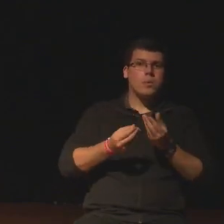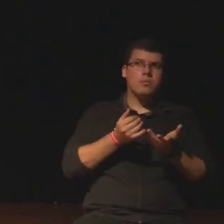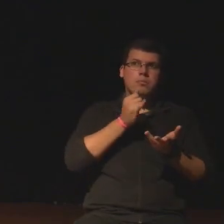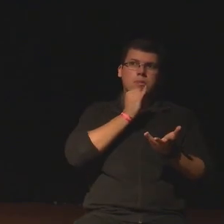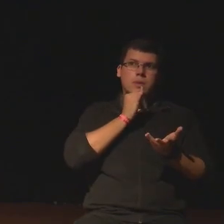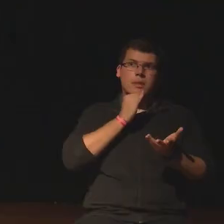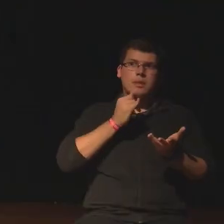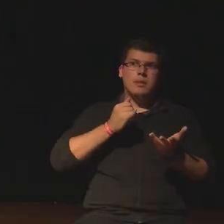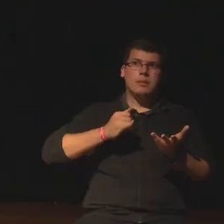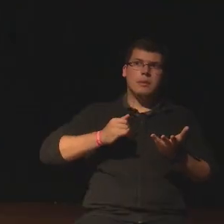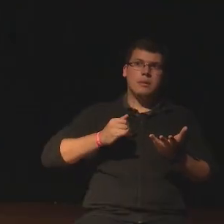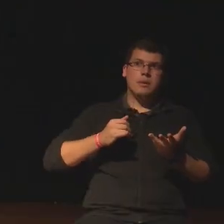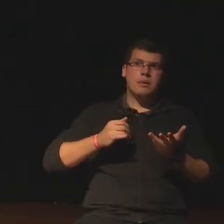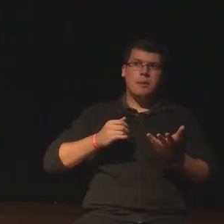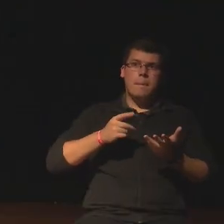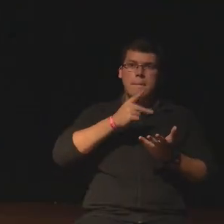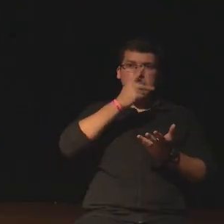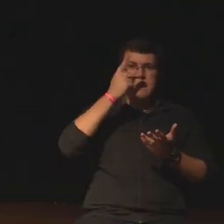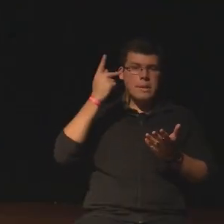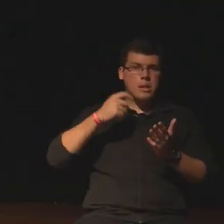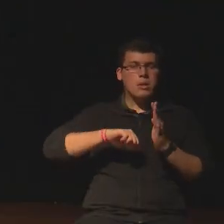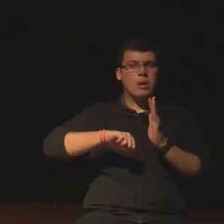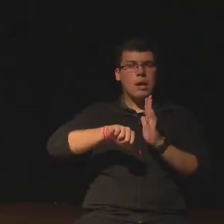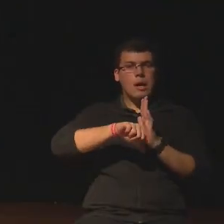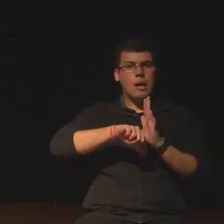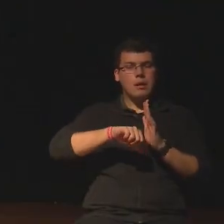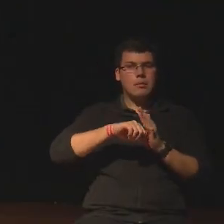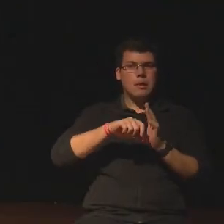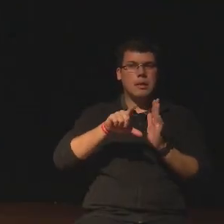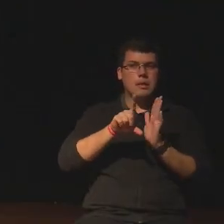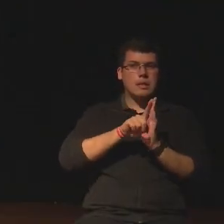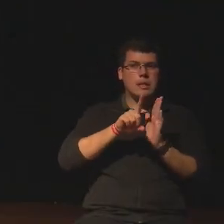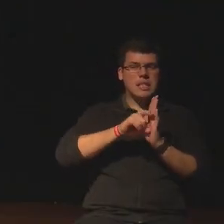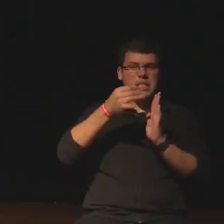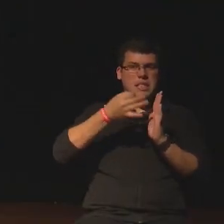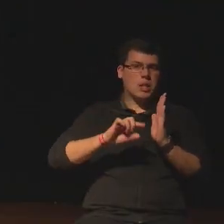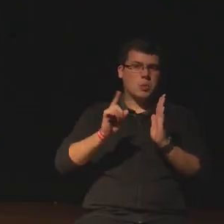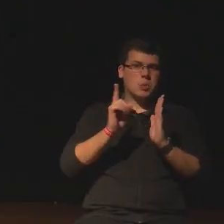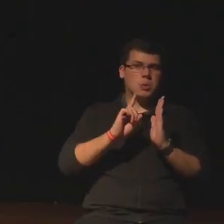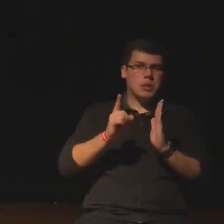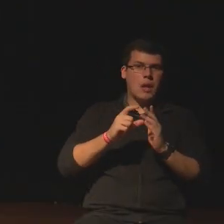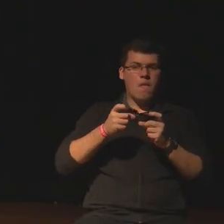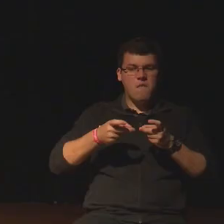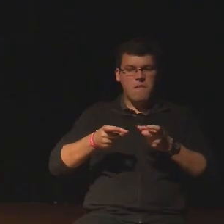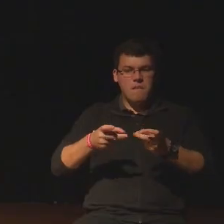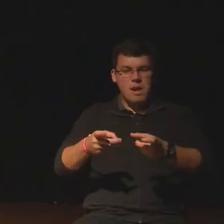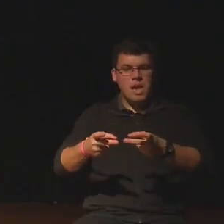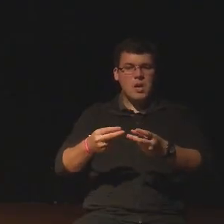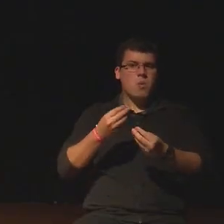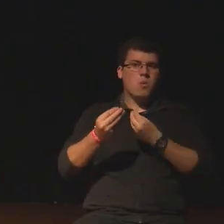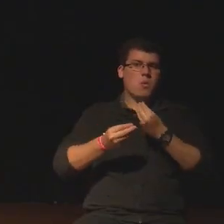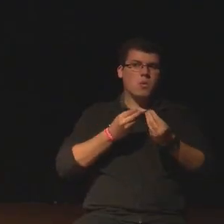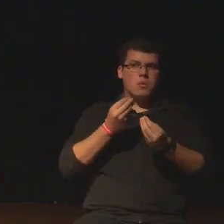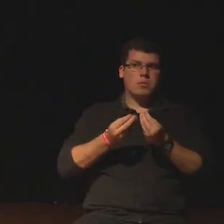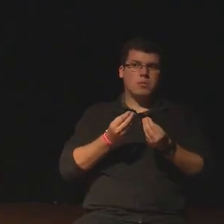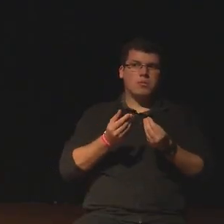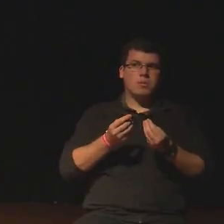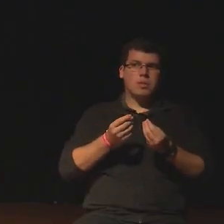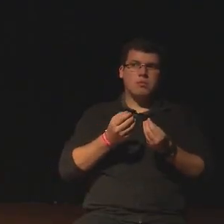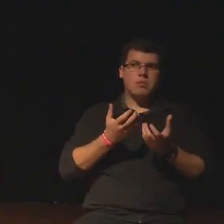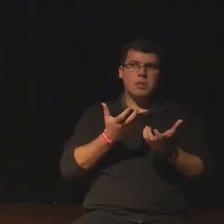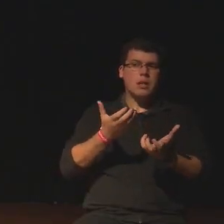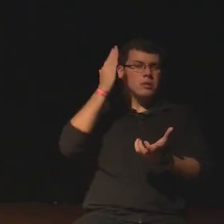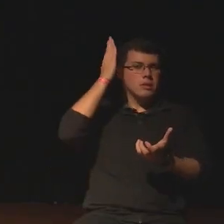assim, o exemplo da Paulista, nesse aspecto, não é o melhor exemplo. Então, eu queria que alguém me respondesse sobre isso. Obrigado.